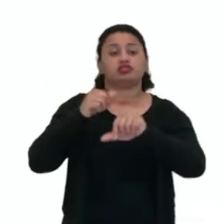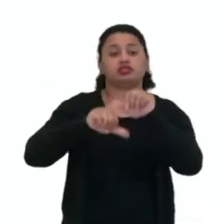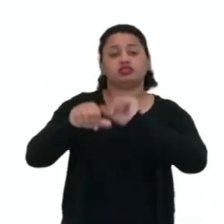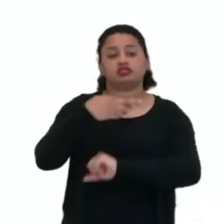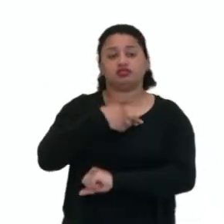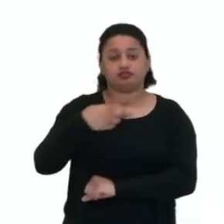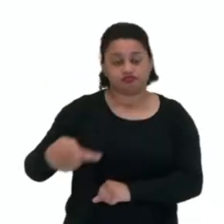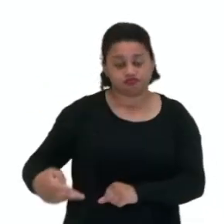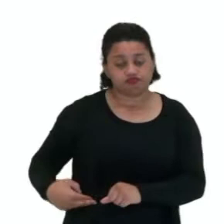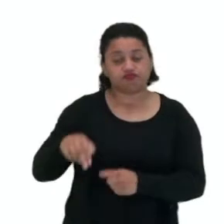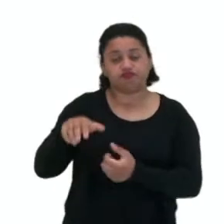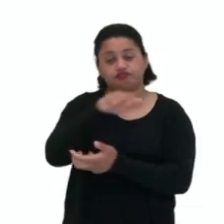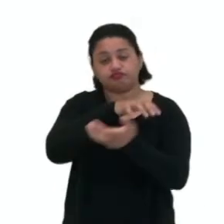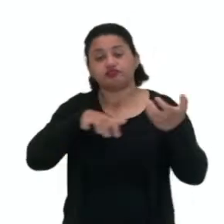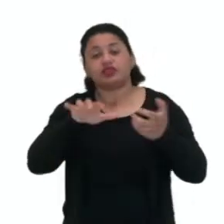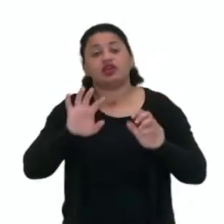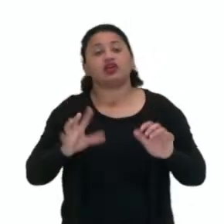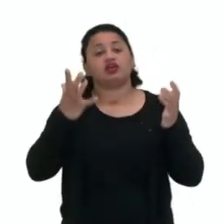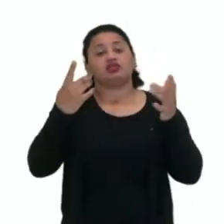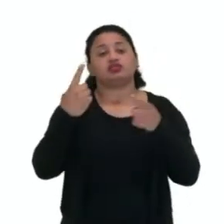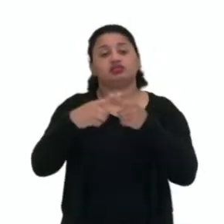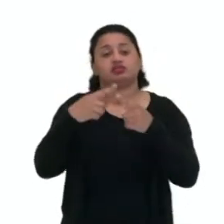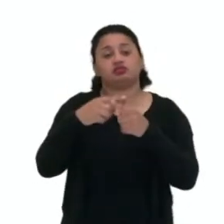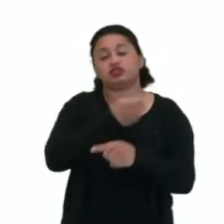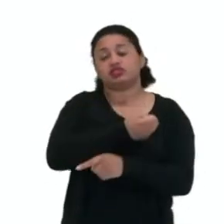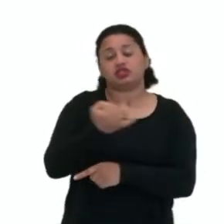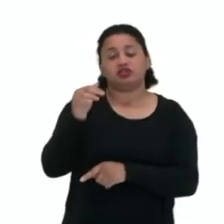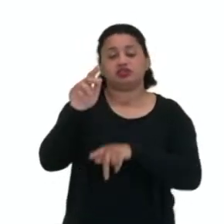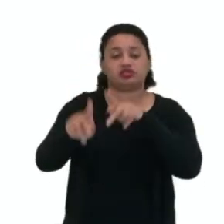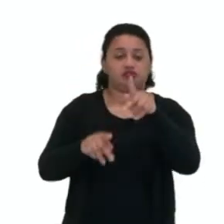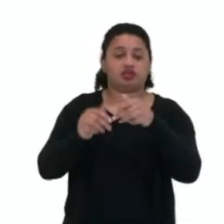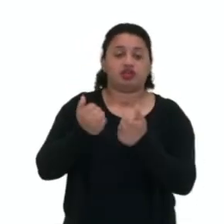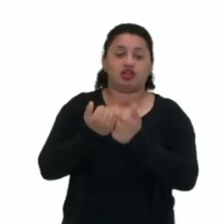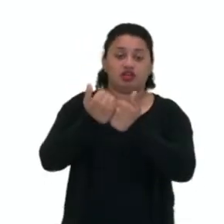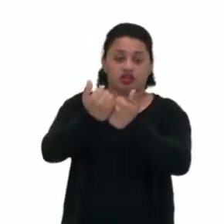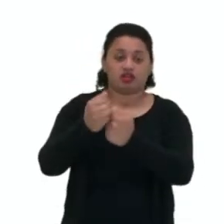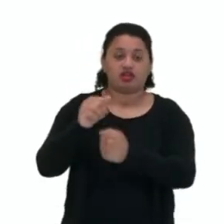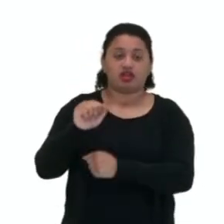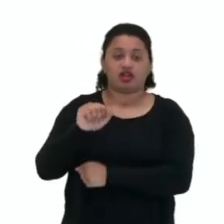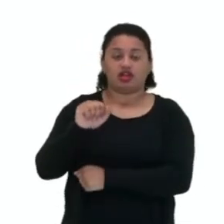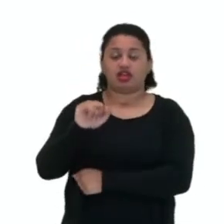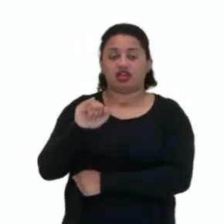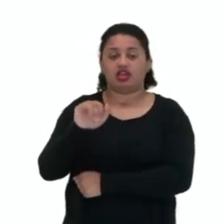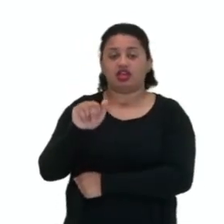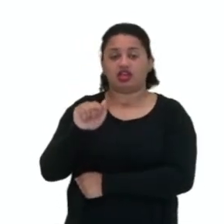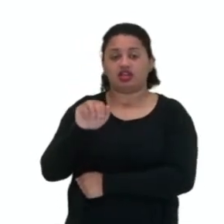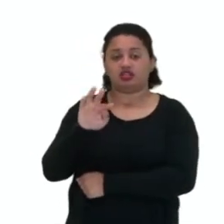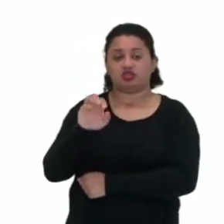Esta revolução aconteceu porque parte da população apoiava o Ayatollah